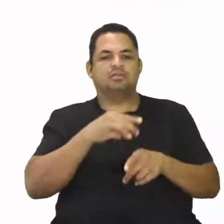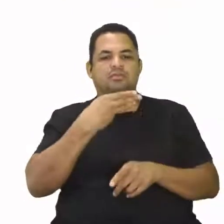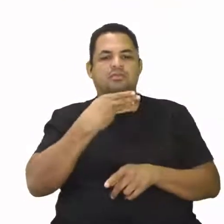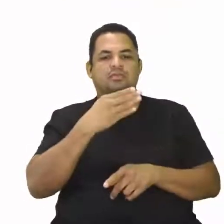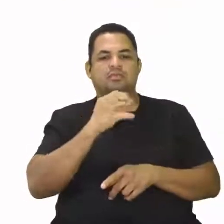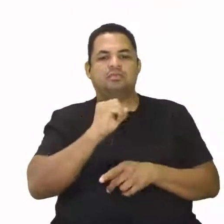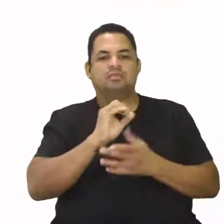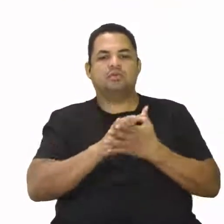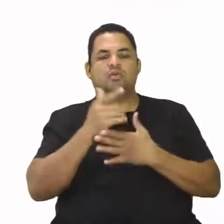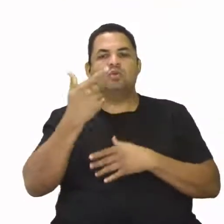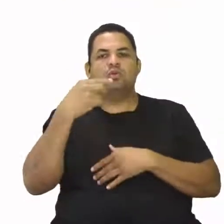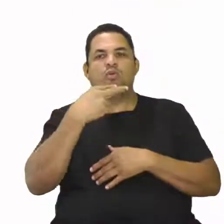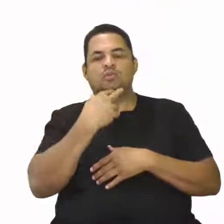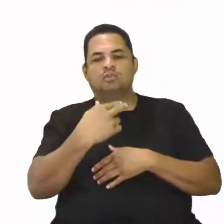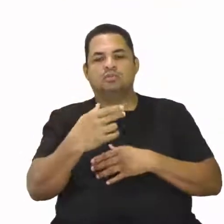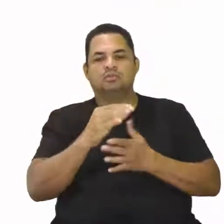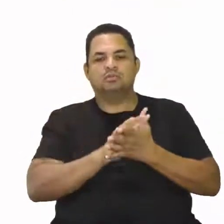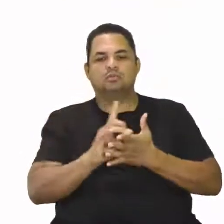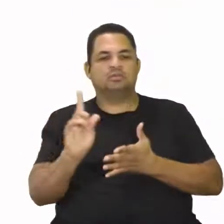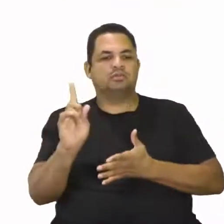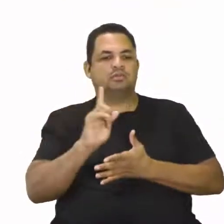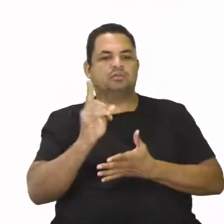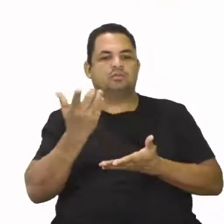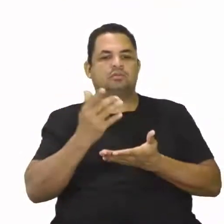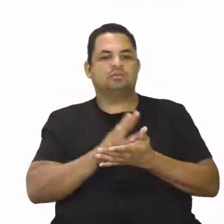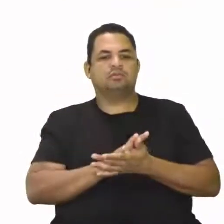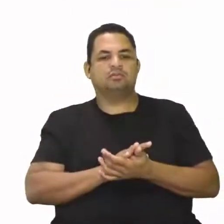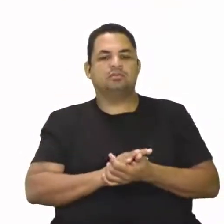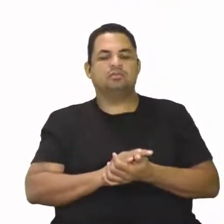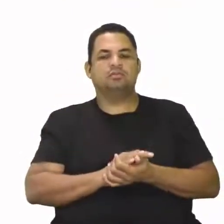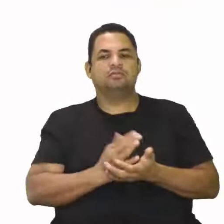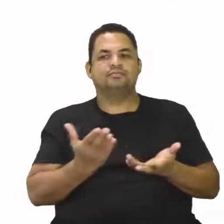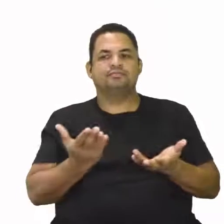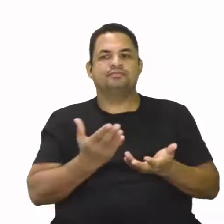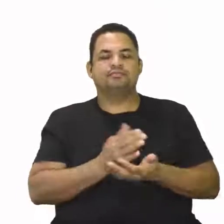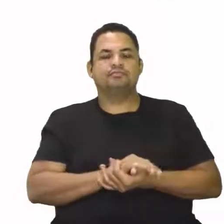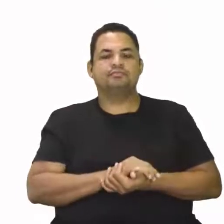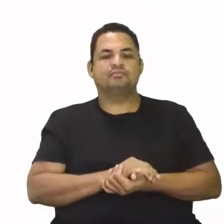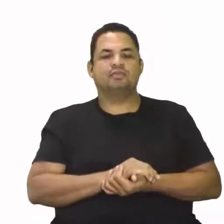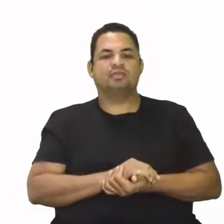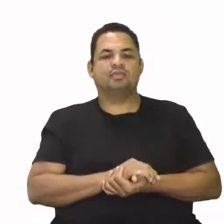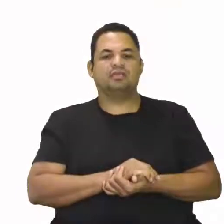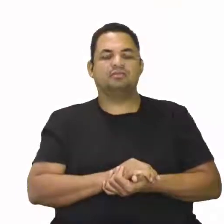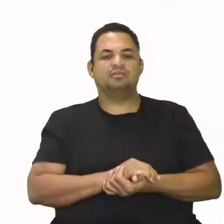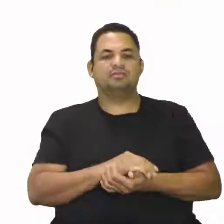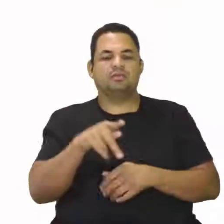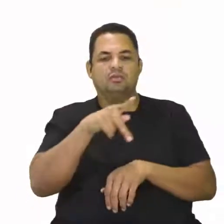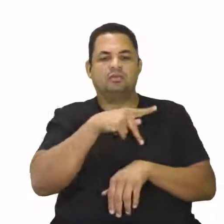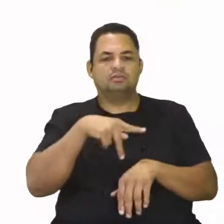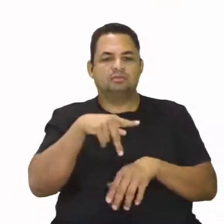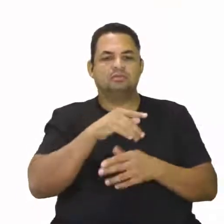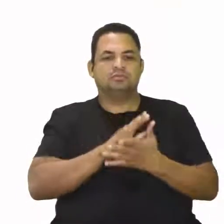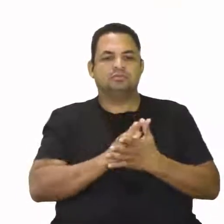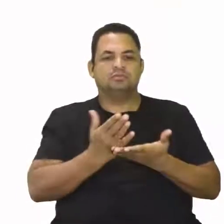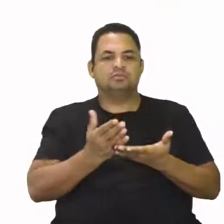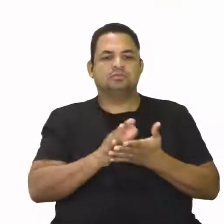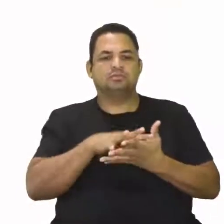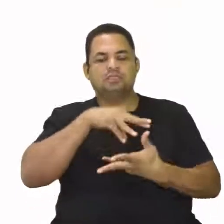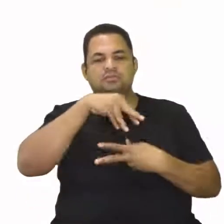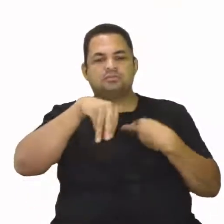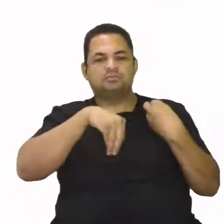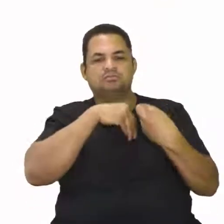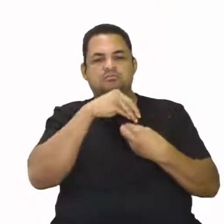30 outros idiomas não oficiais e outras línguas não oficiais no país, que faz essa